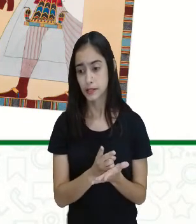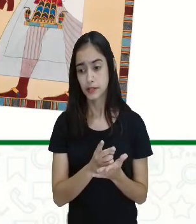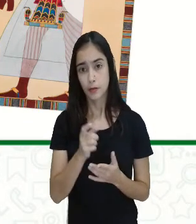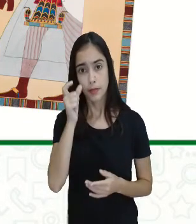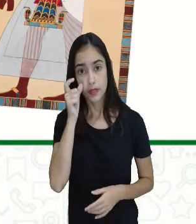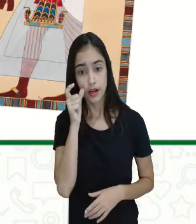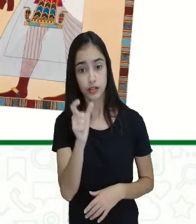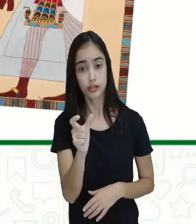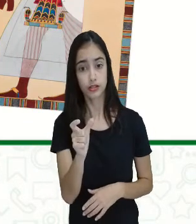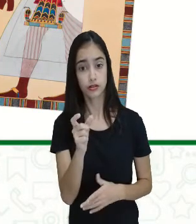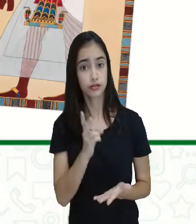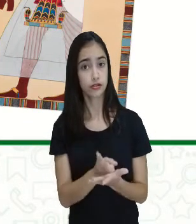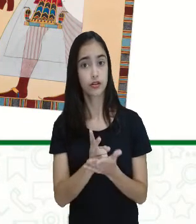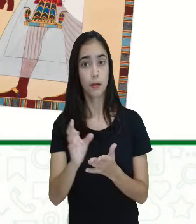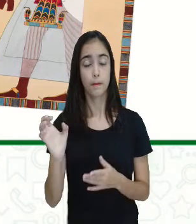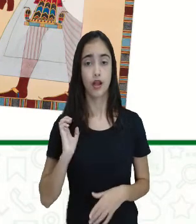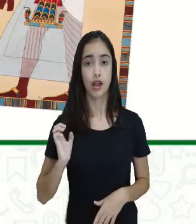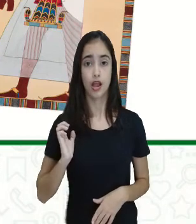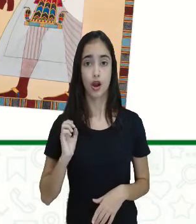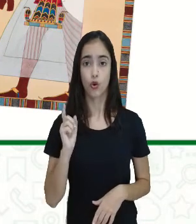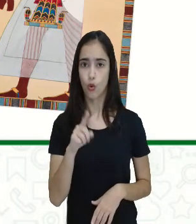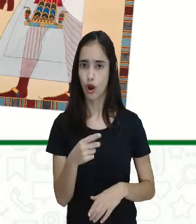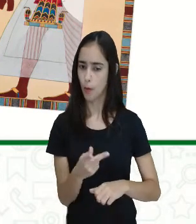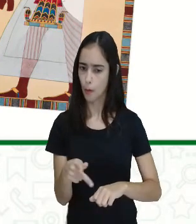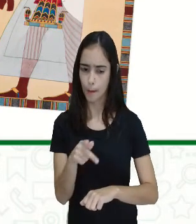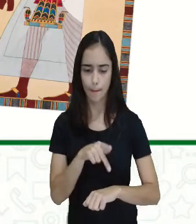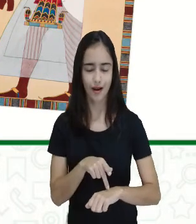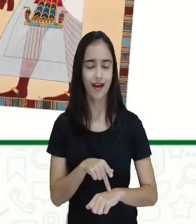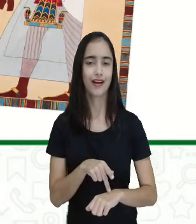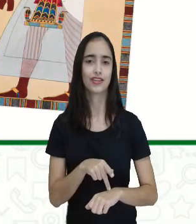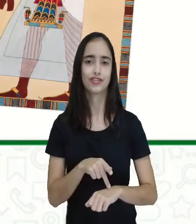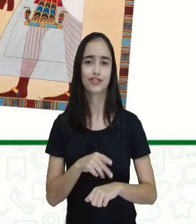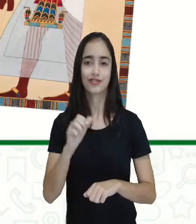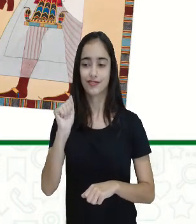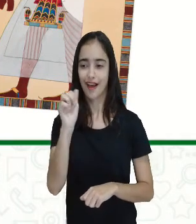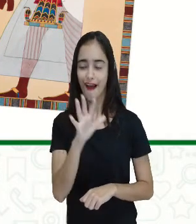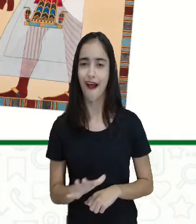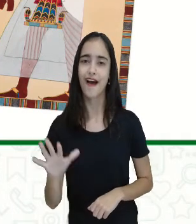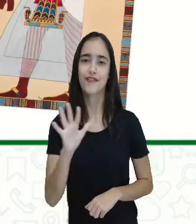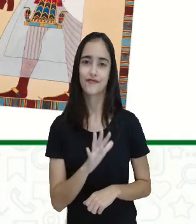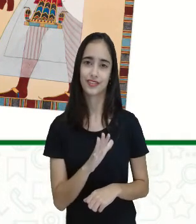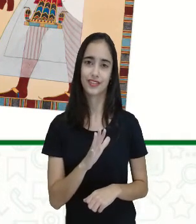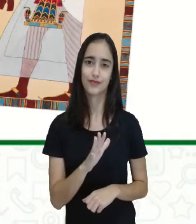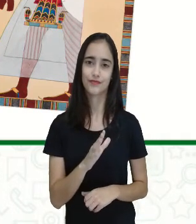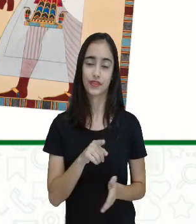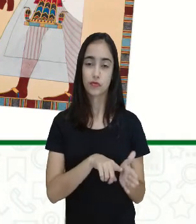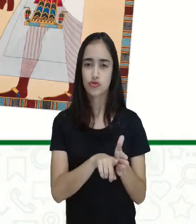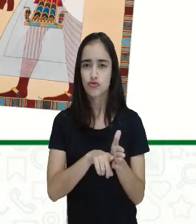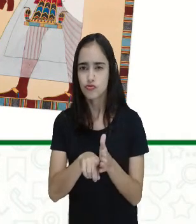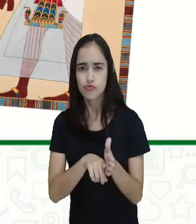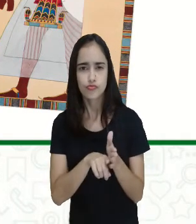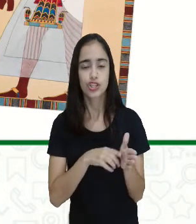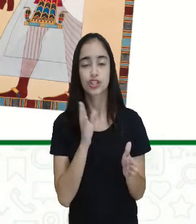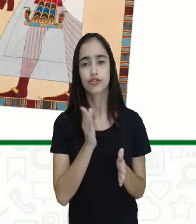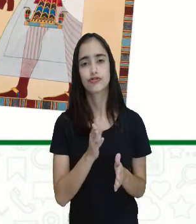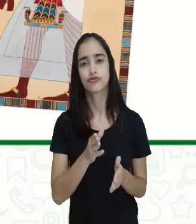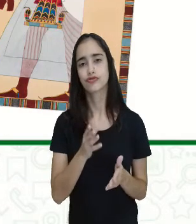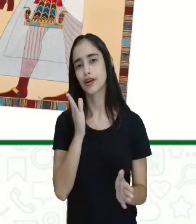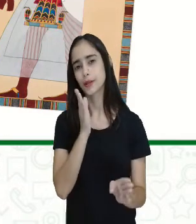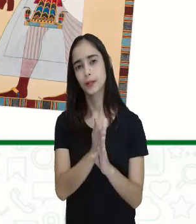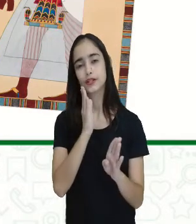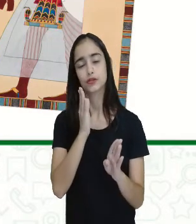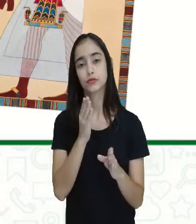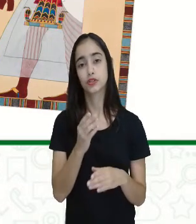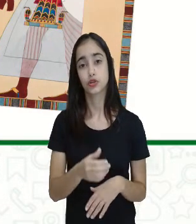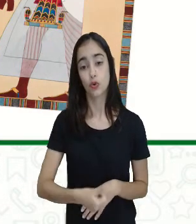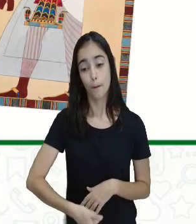é um país da África, né? Os estudiosos já descobriram que as primeiras civilizações, o primeiro homem